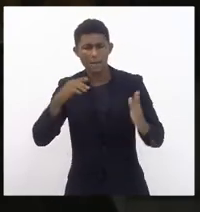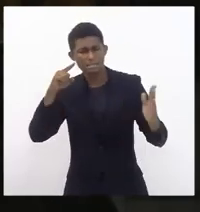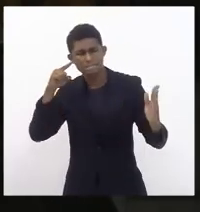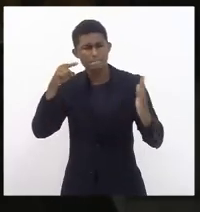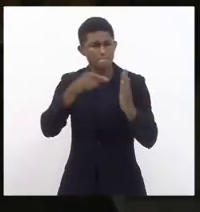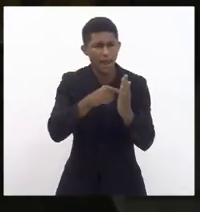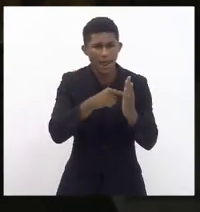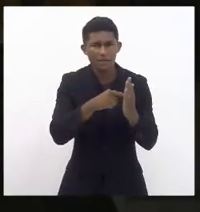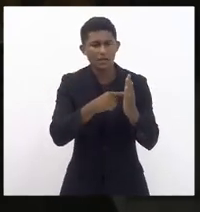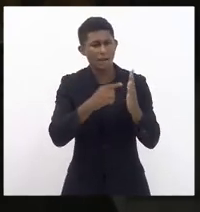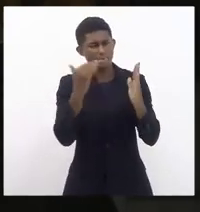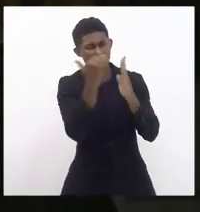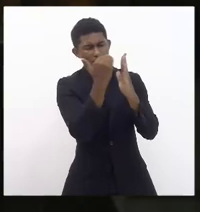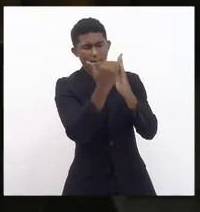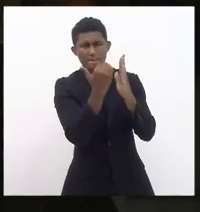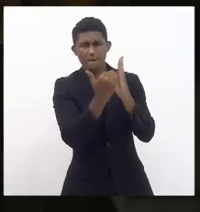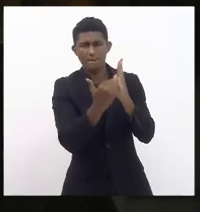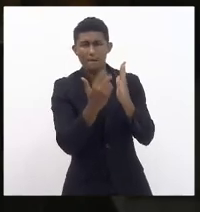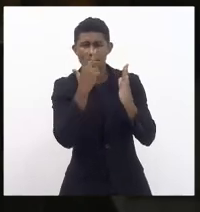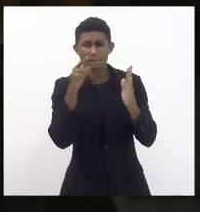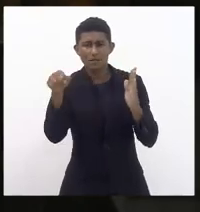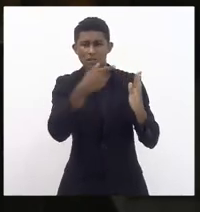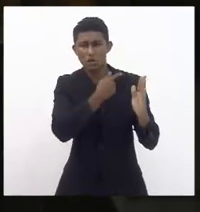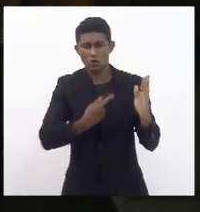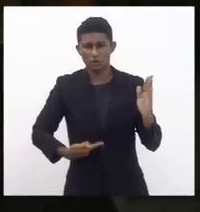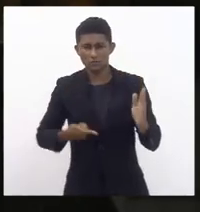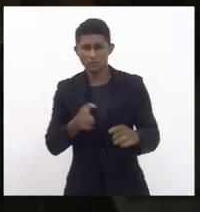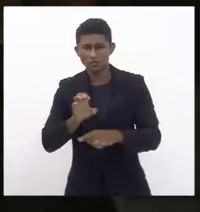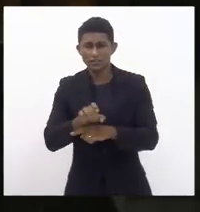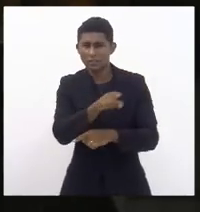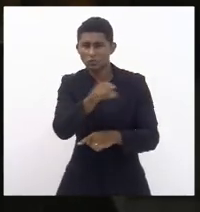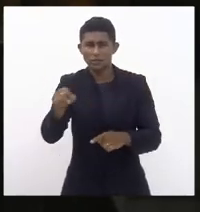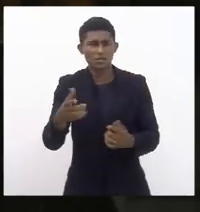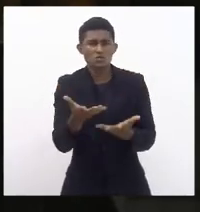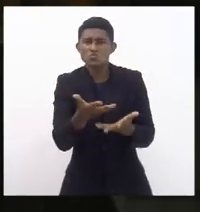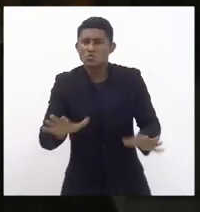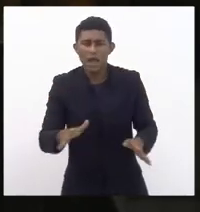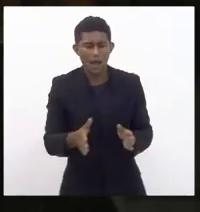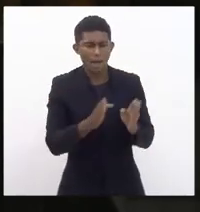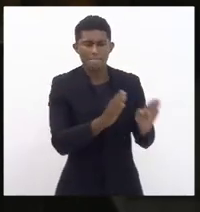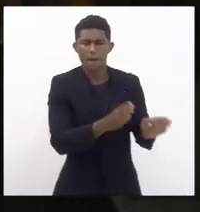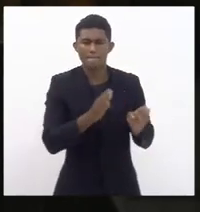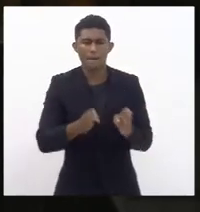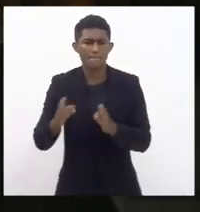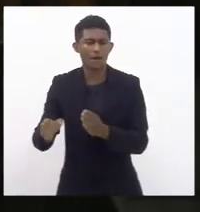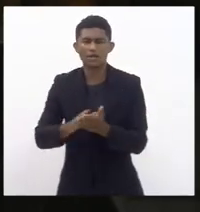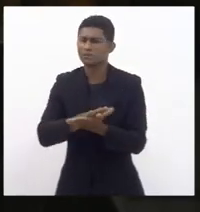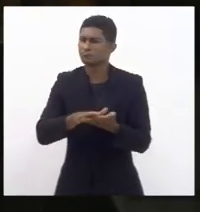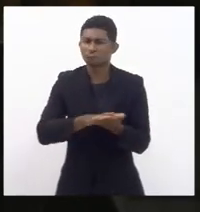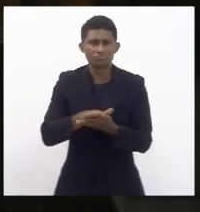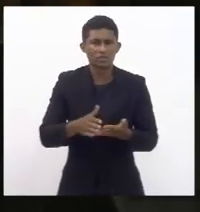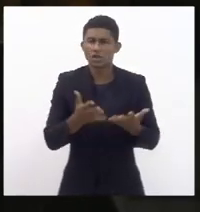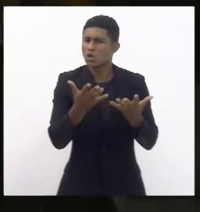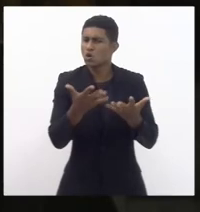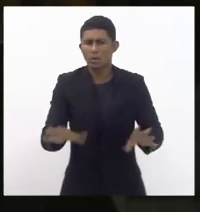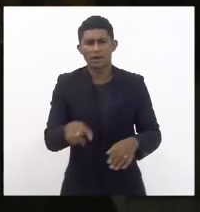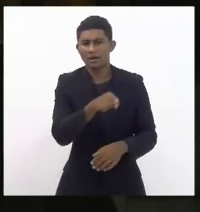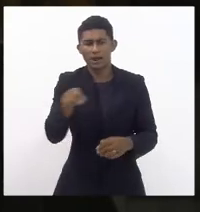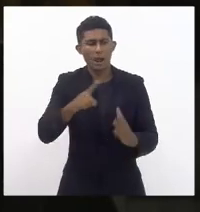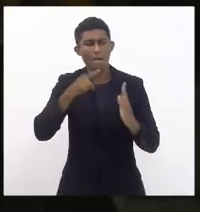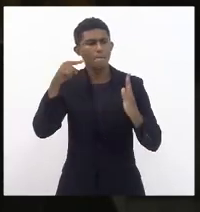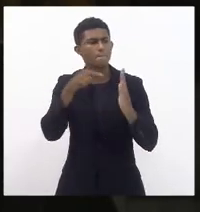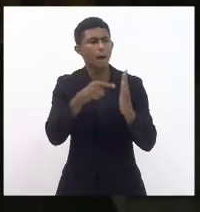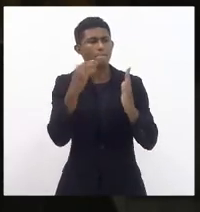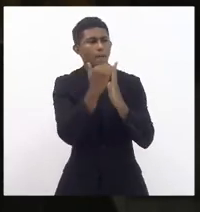e o que parece o governo do estado não quer ter uma política educacional planejada organizada onde se busque resultados